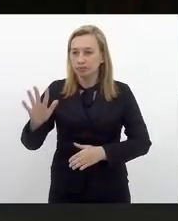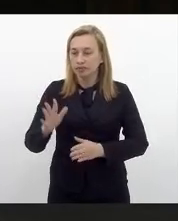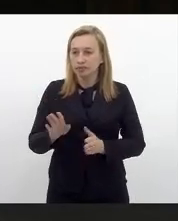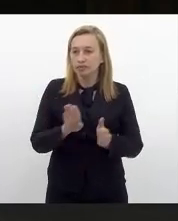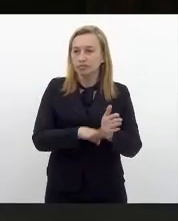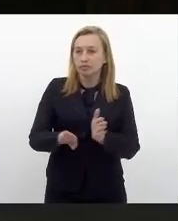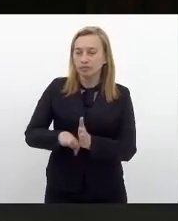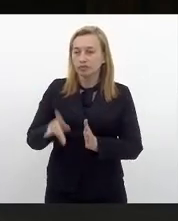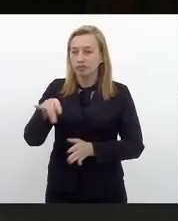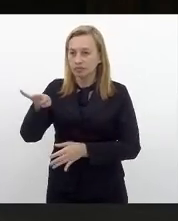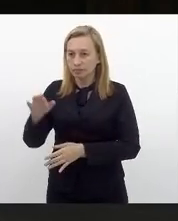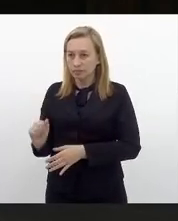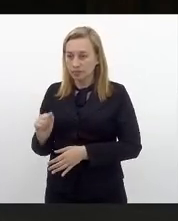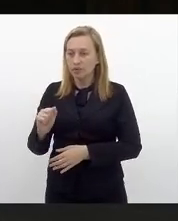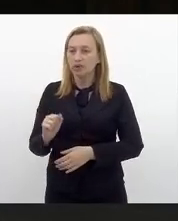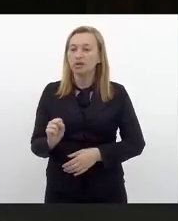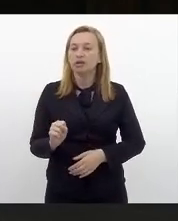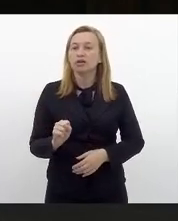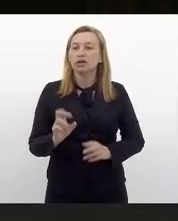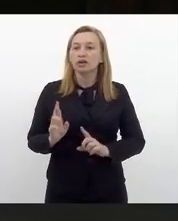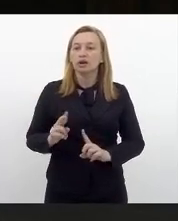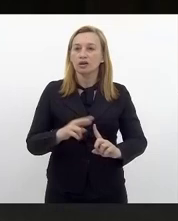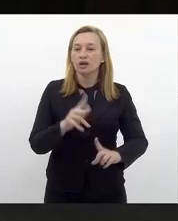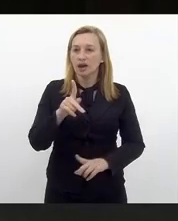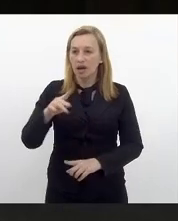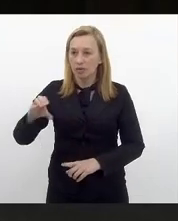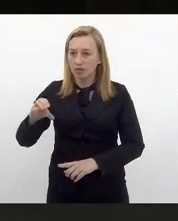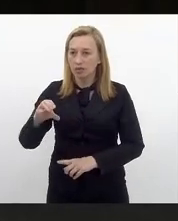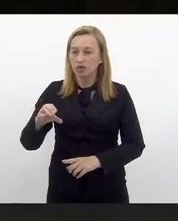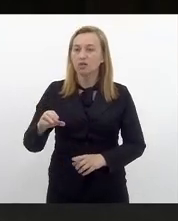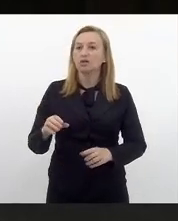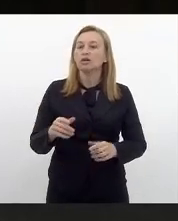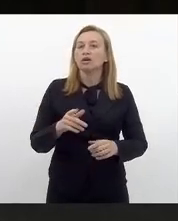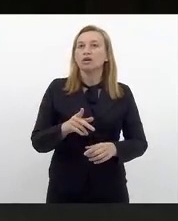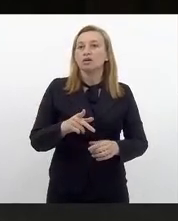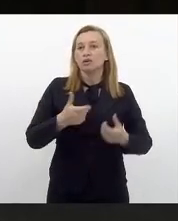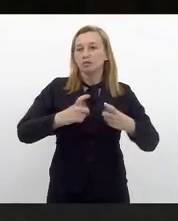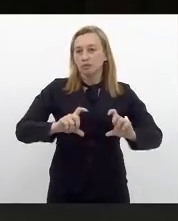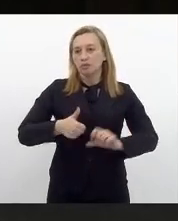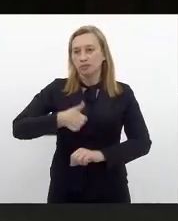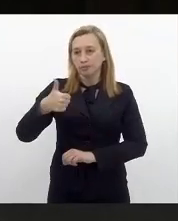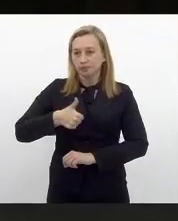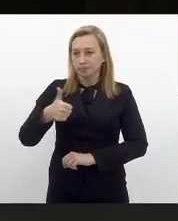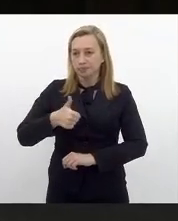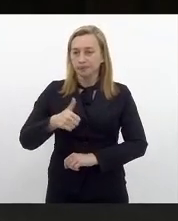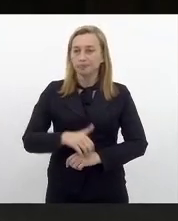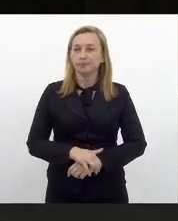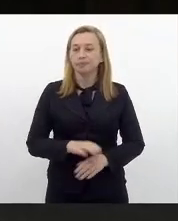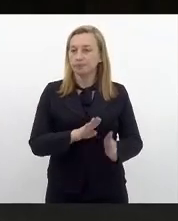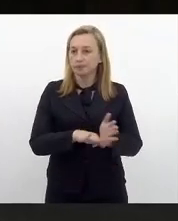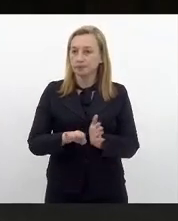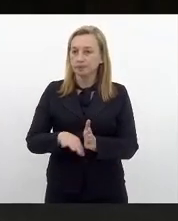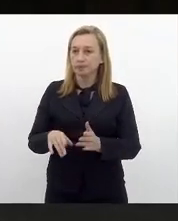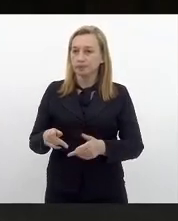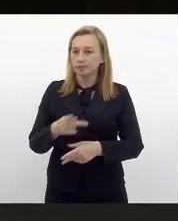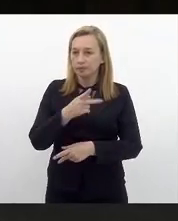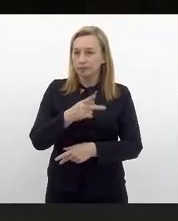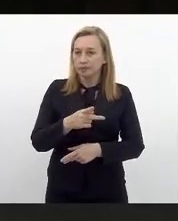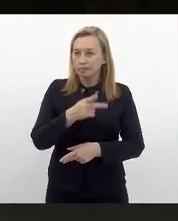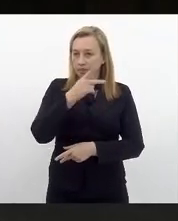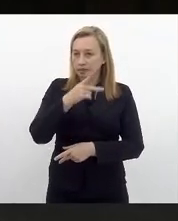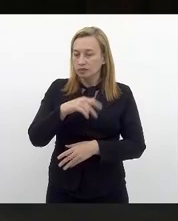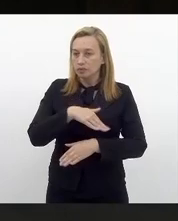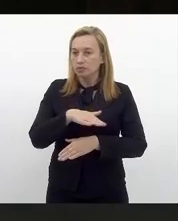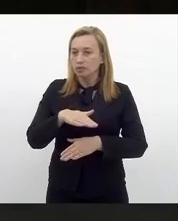despesas primárias a que se referem o caput eo parágrafo primeiro a despesa com pessoal do